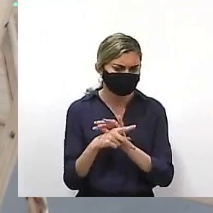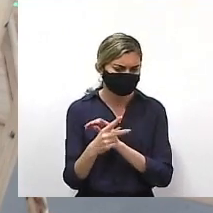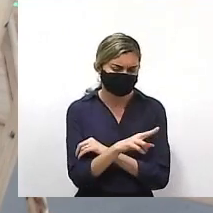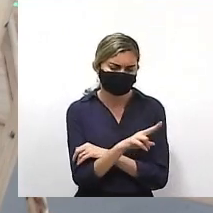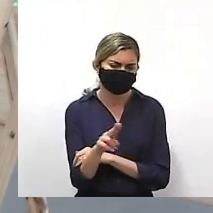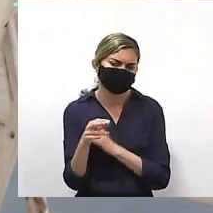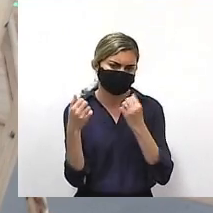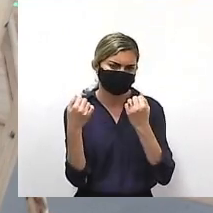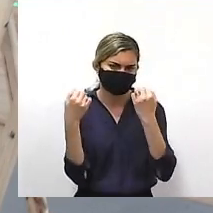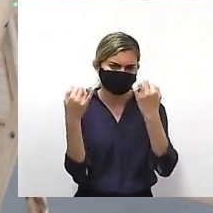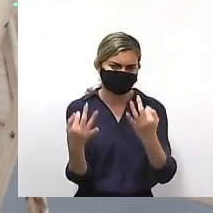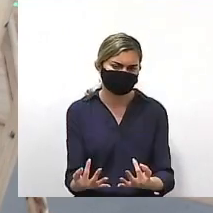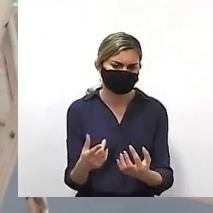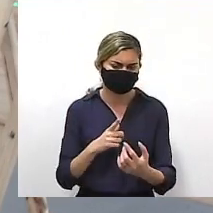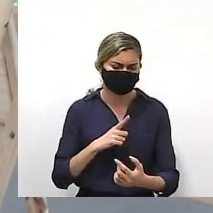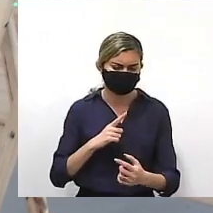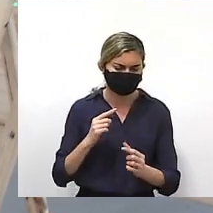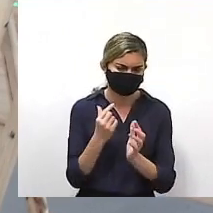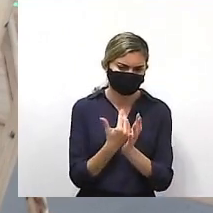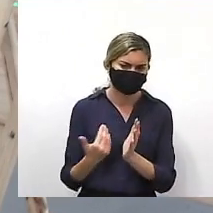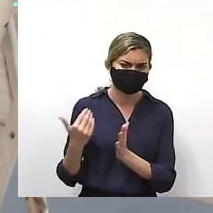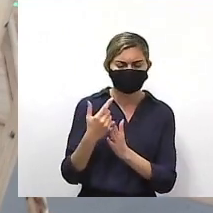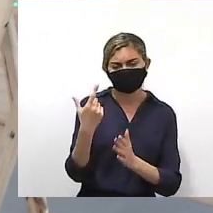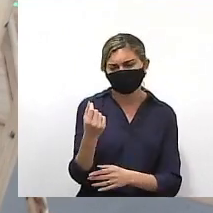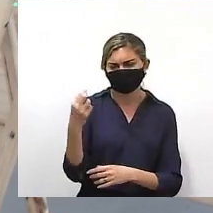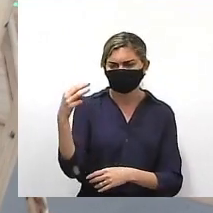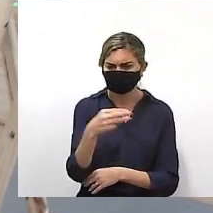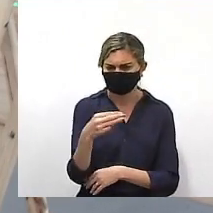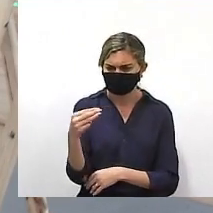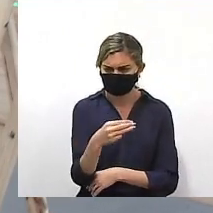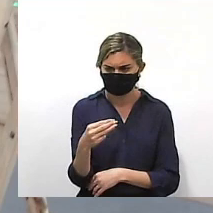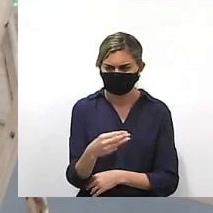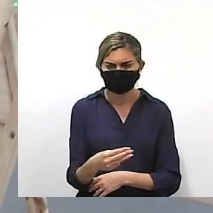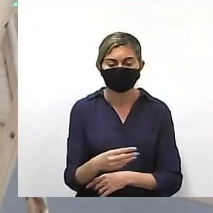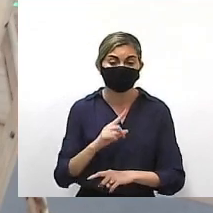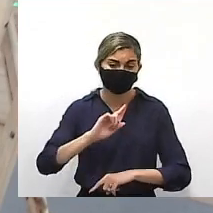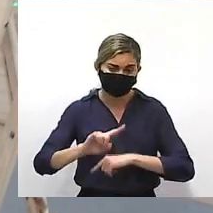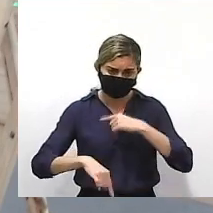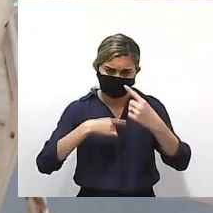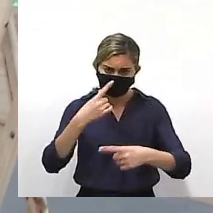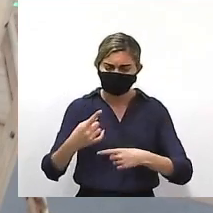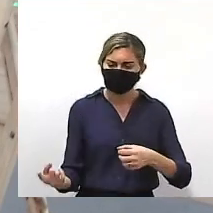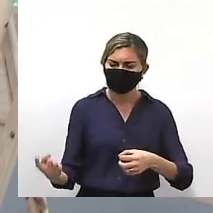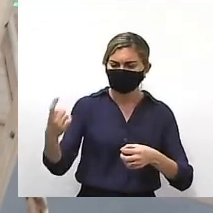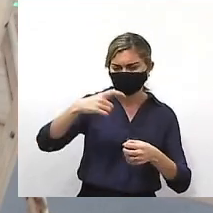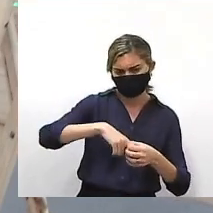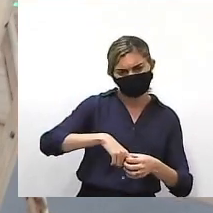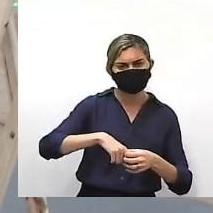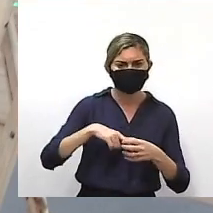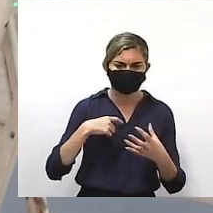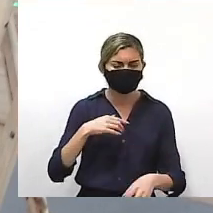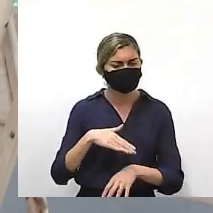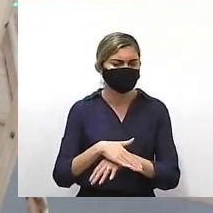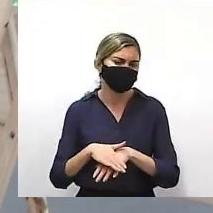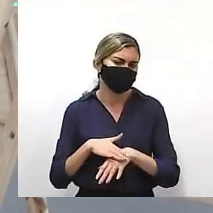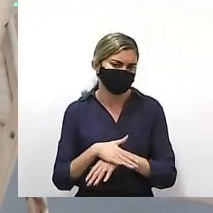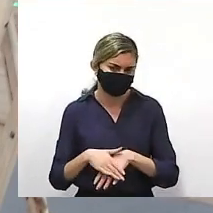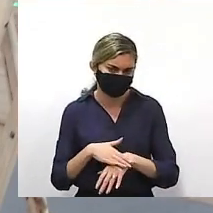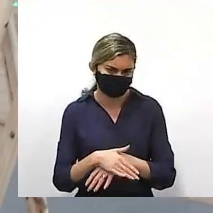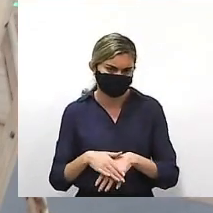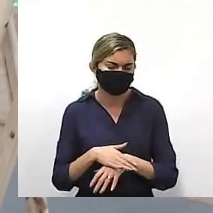já diz. Ele vai ter um pouco mais de 20 minutos. E depois nós voltamos para